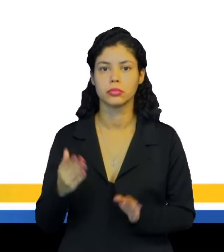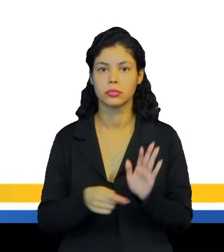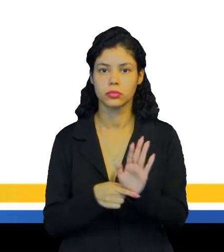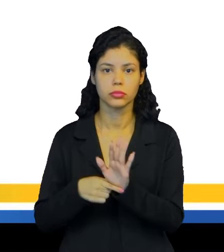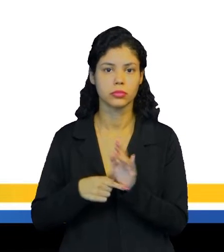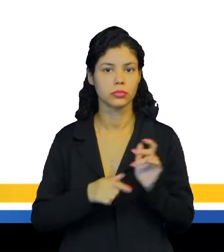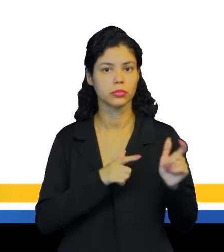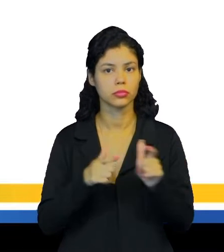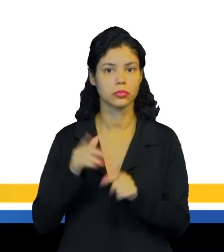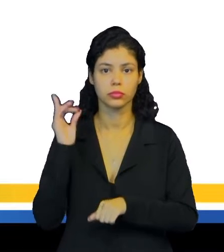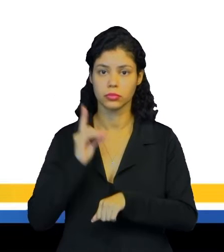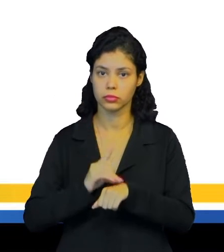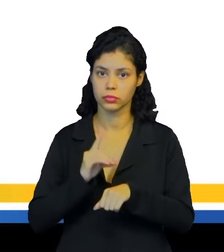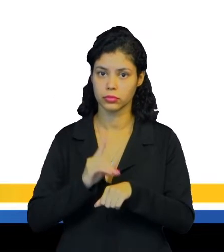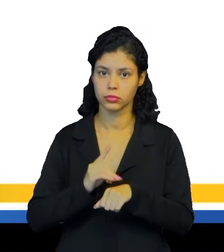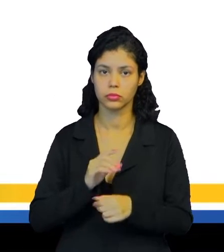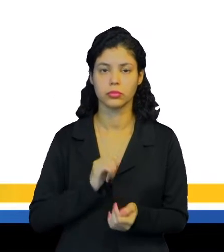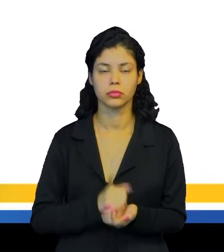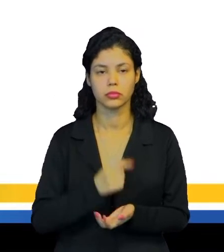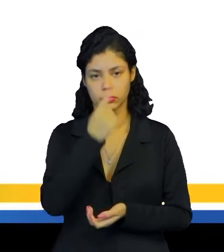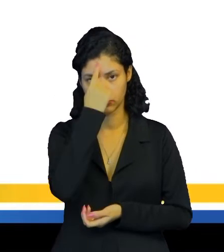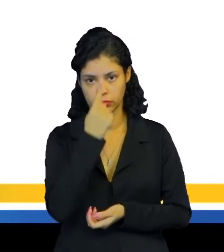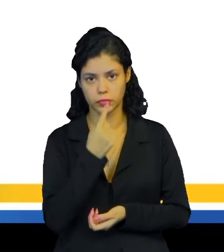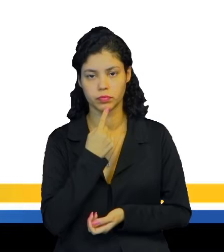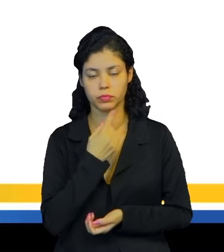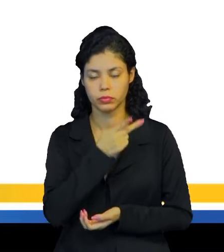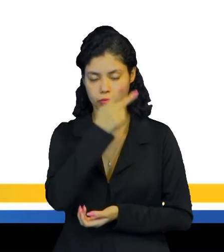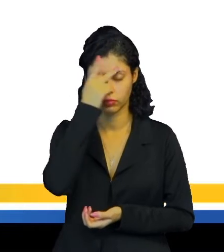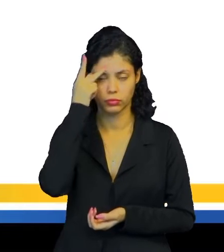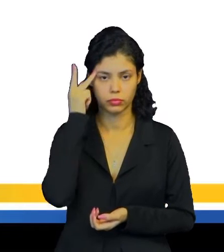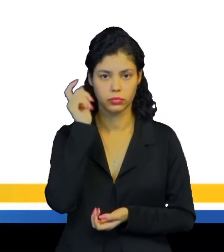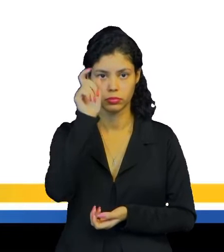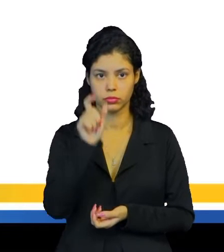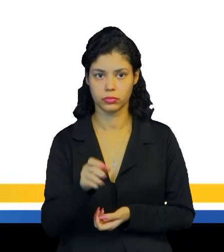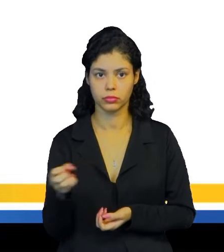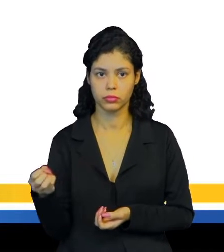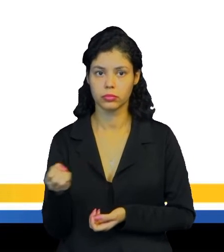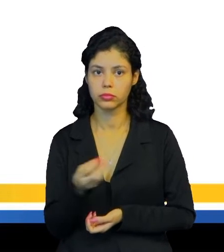novo espaço para o diretor e o encenador. Então, nós temos aí um